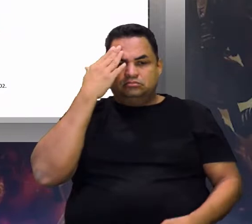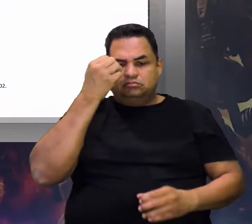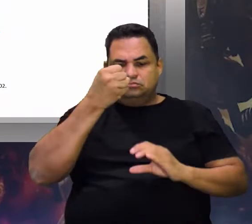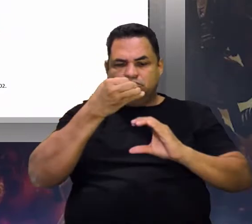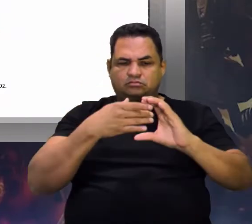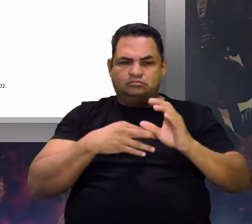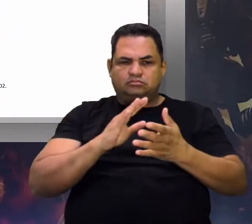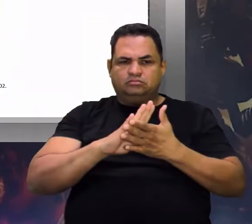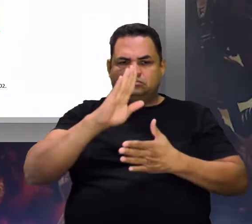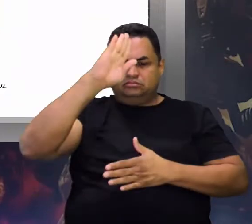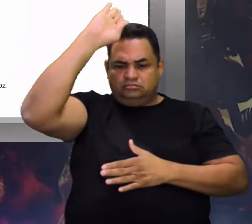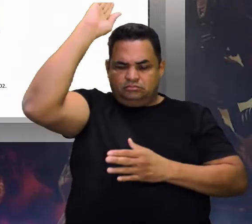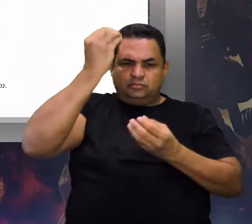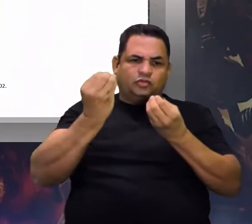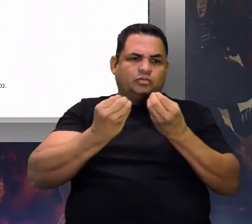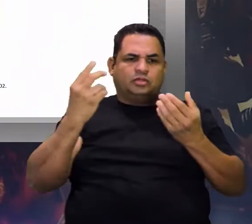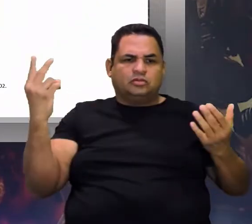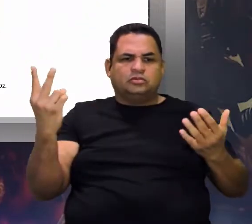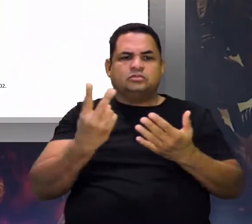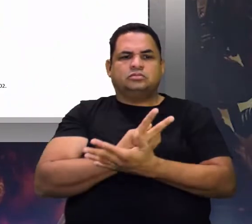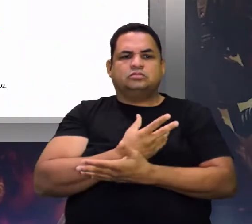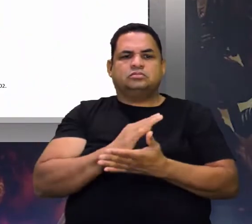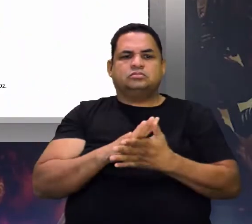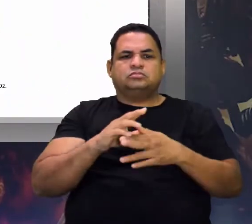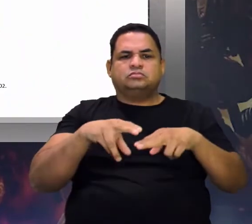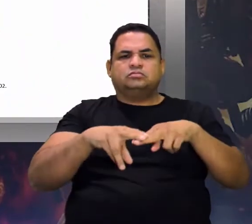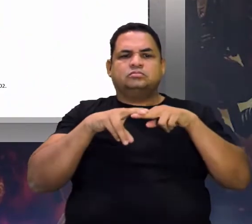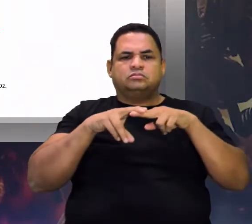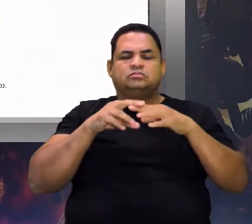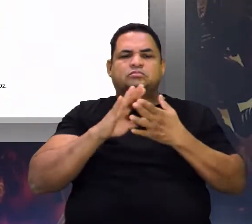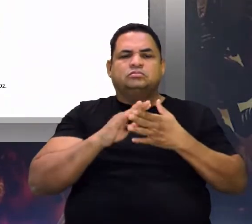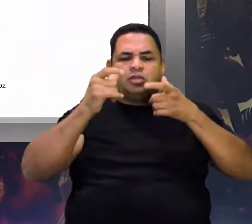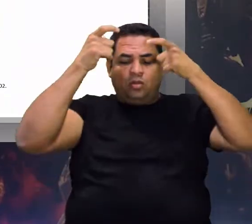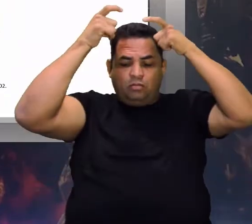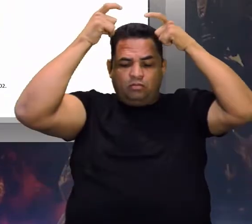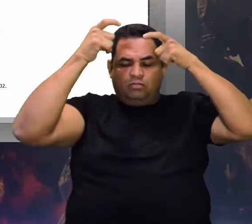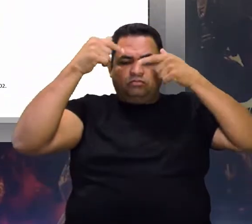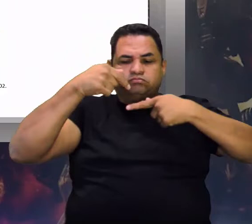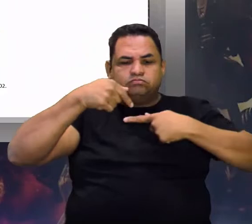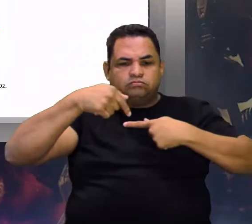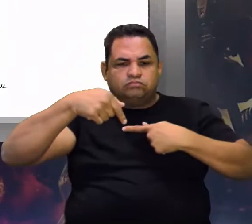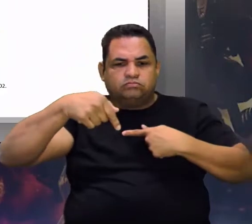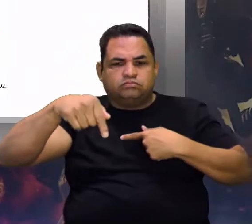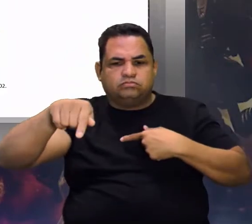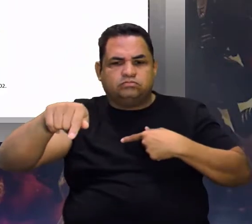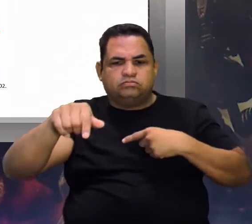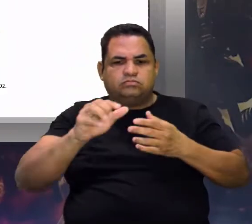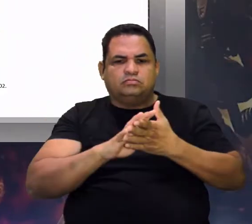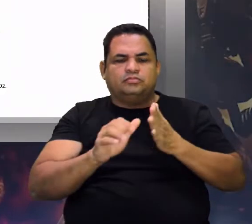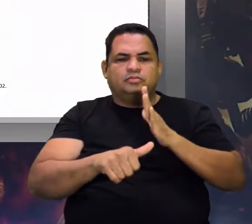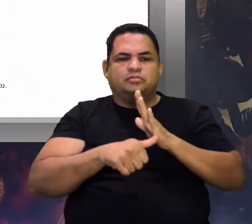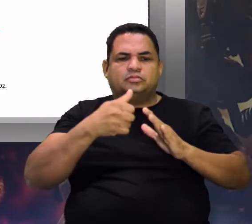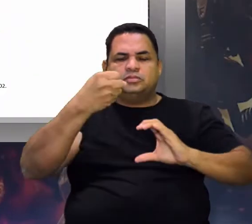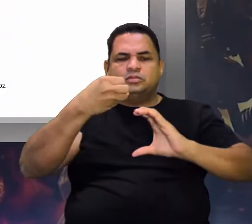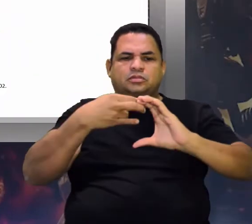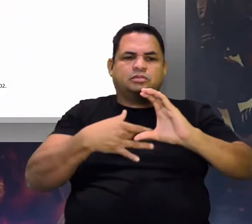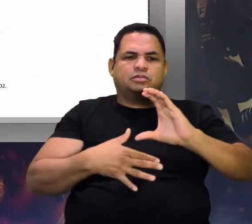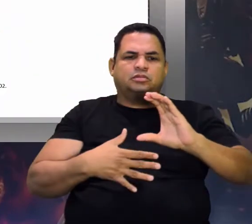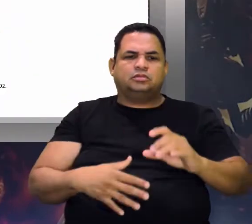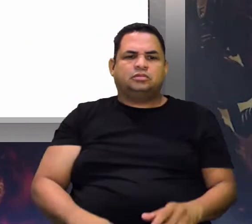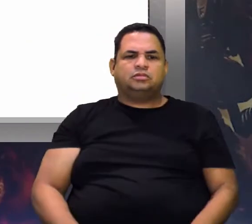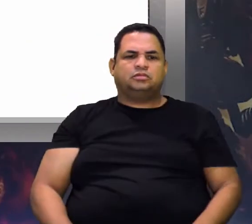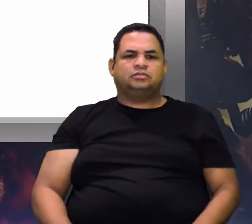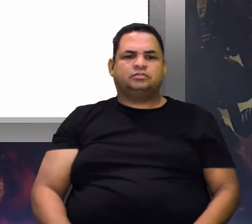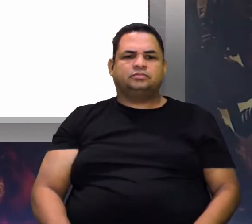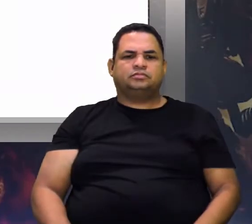Roma. Como é que se dá essa característica? É por isso que a monarquia ela vai sair dessa primeira característica, dessa